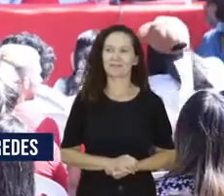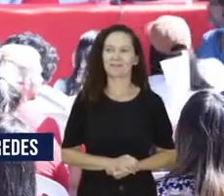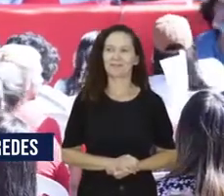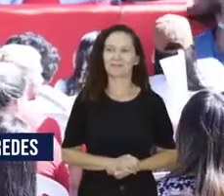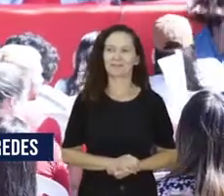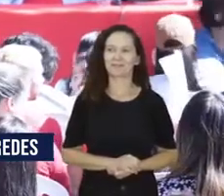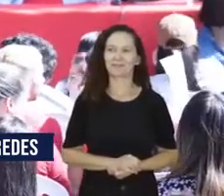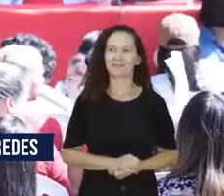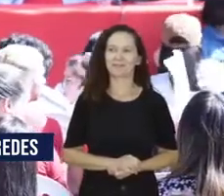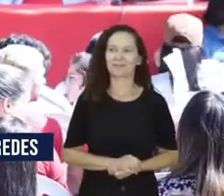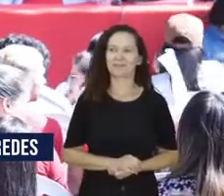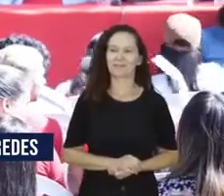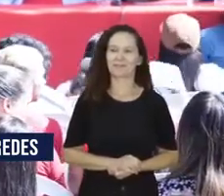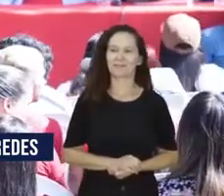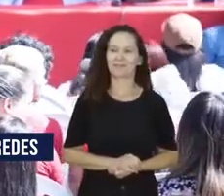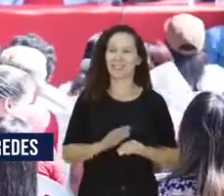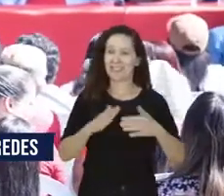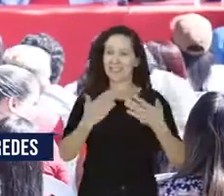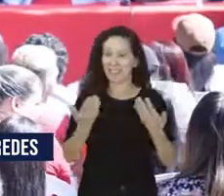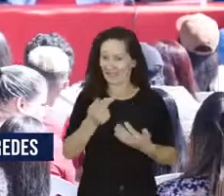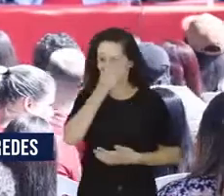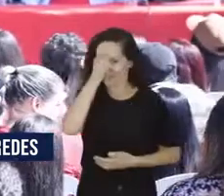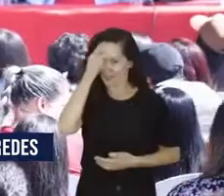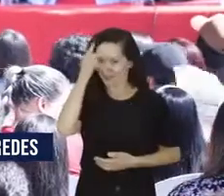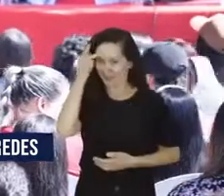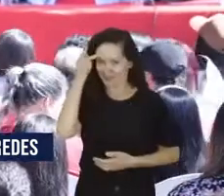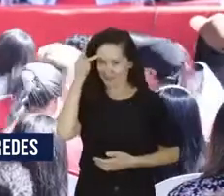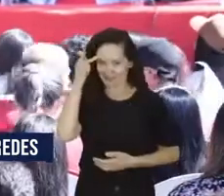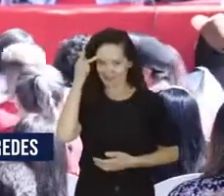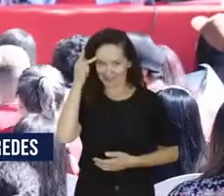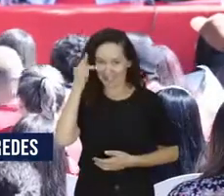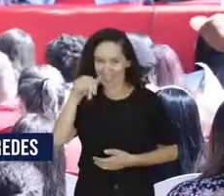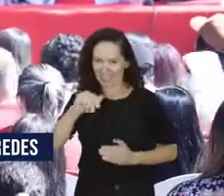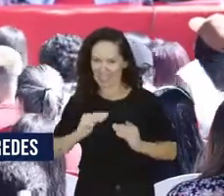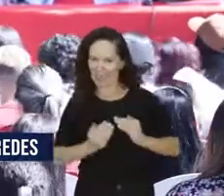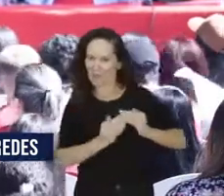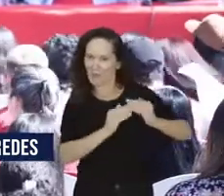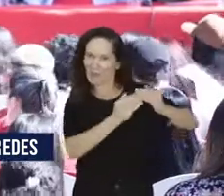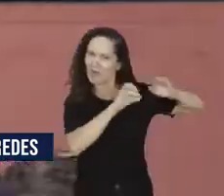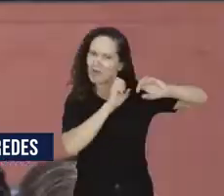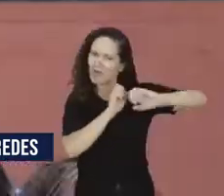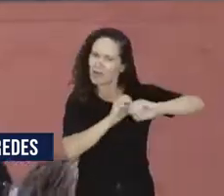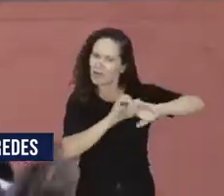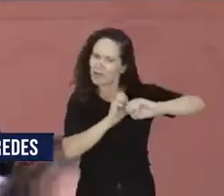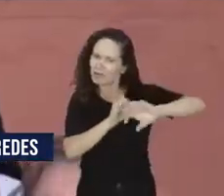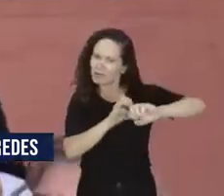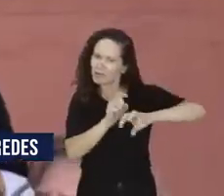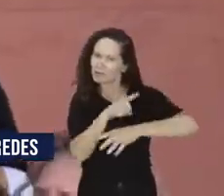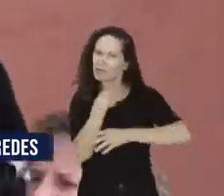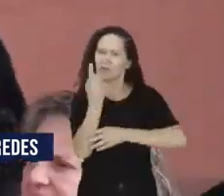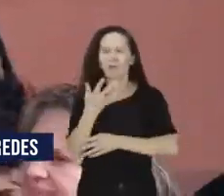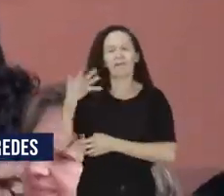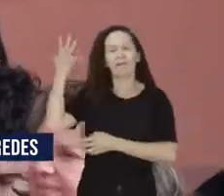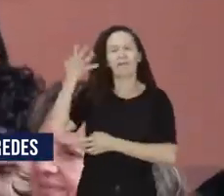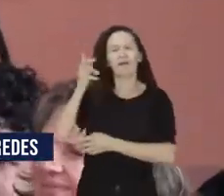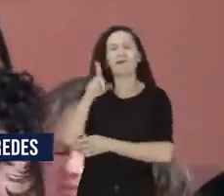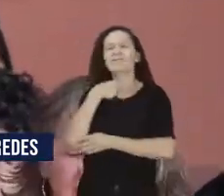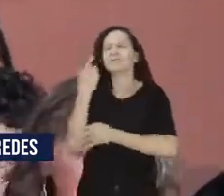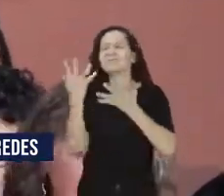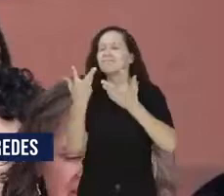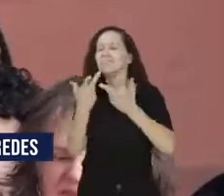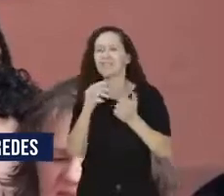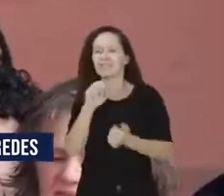É isso aí, gente. Heliópolis, um bairro educador, né? Nossa a fala da nossa queridíssima Sabrina é